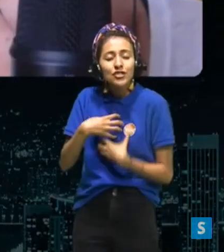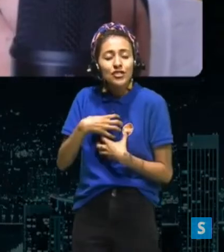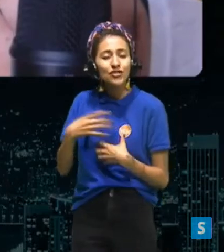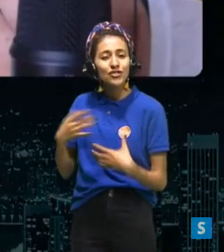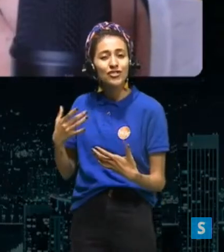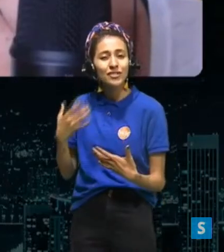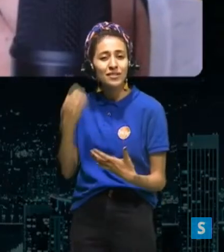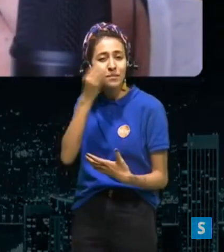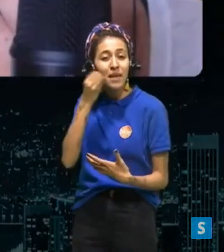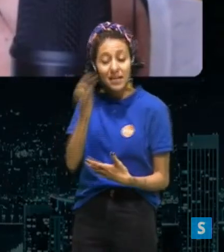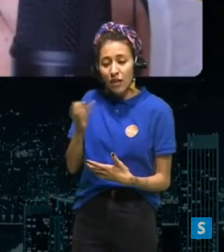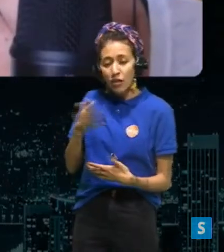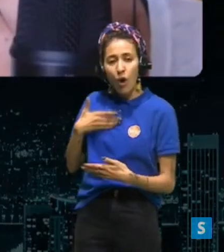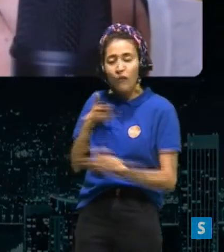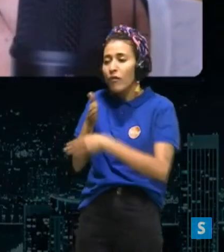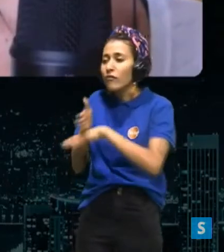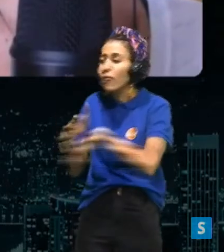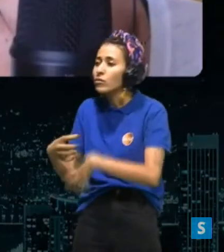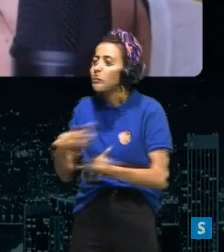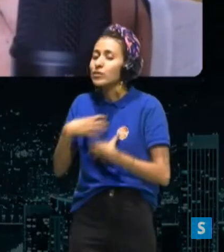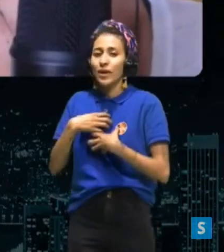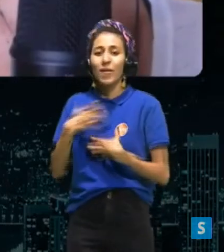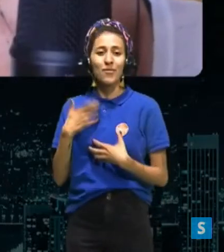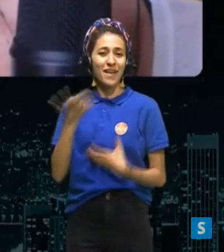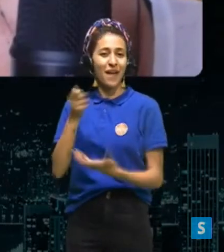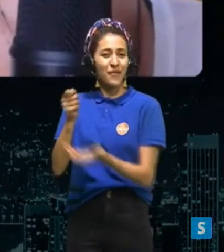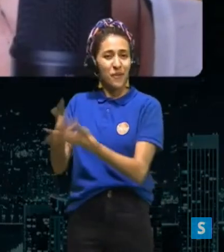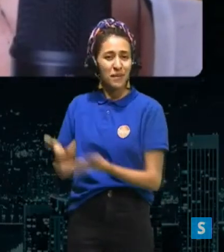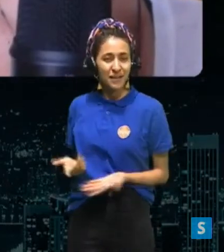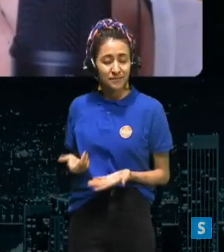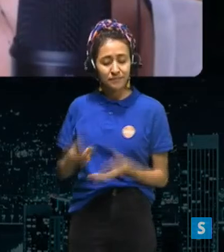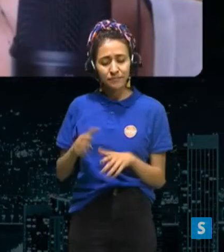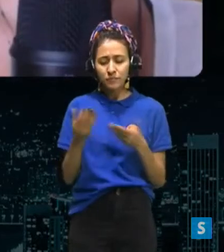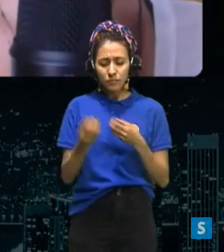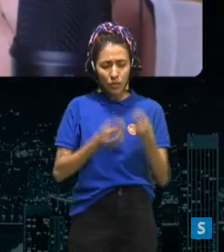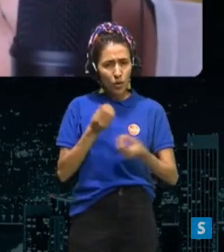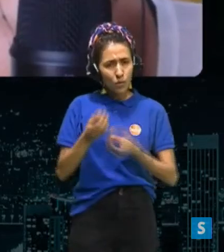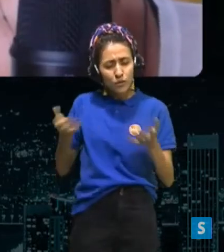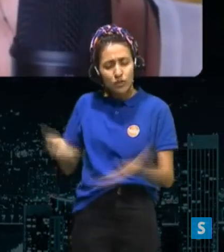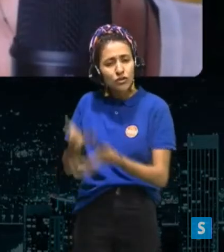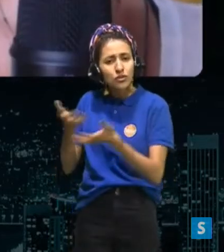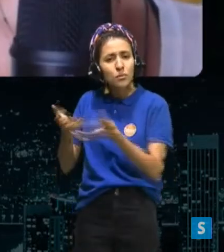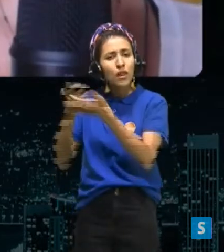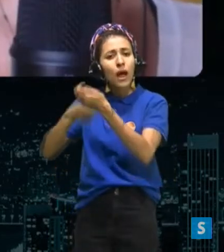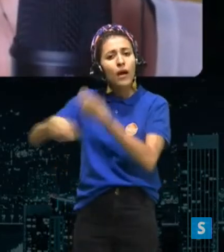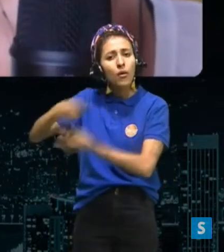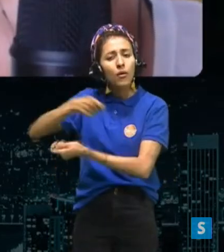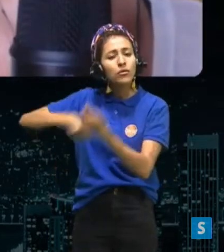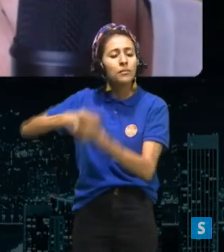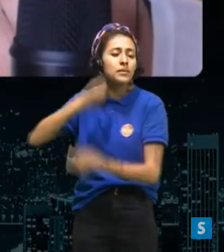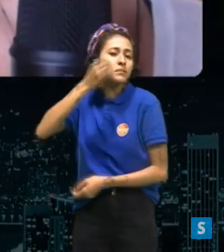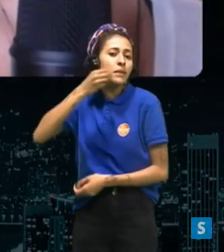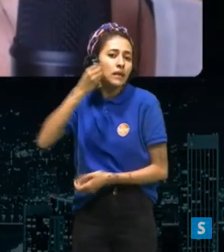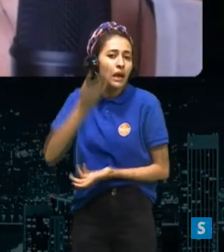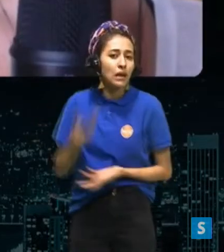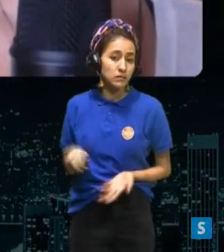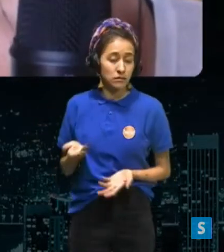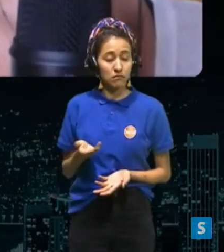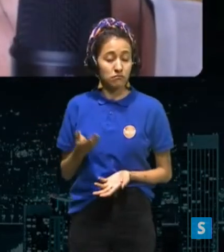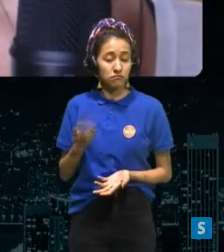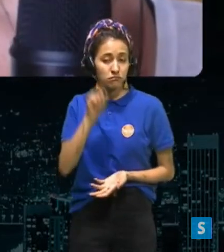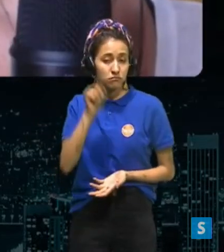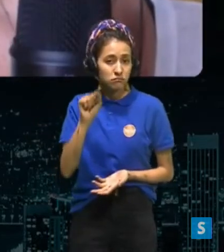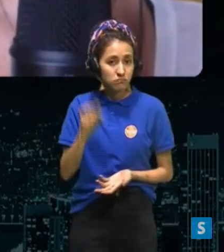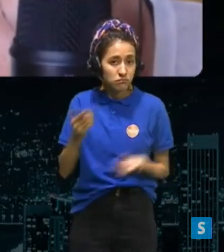com os outros no mundo então como é que a gente pode alavancar essa economia das experiências porque as pessoas se realizem no